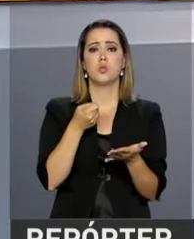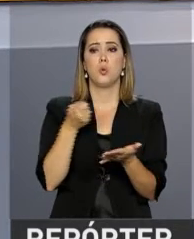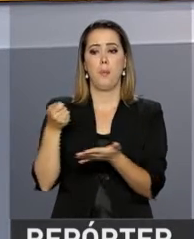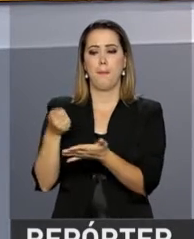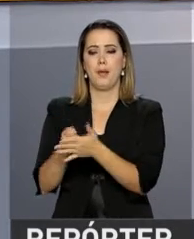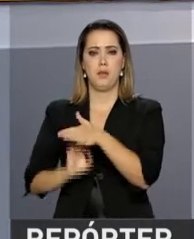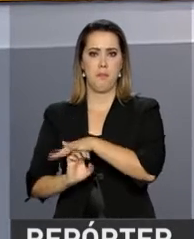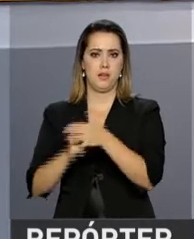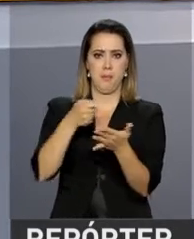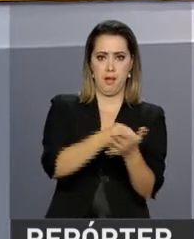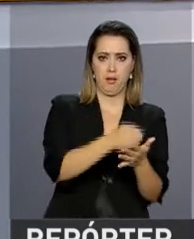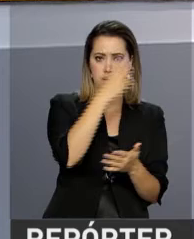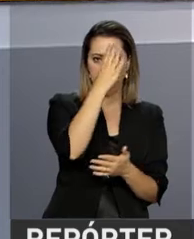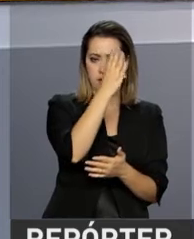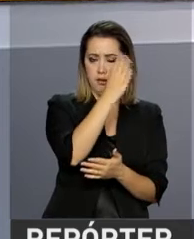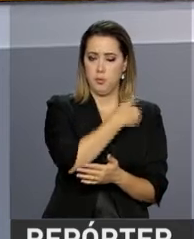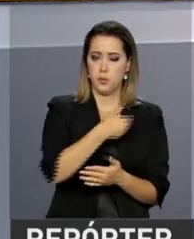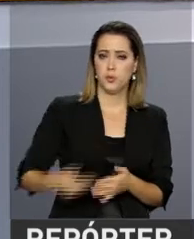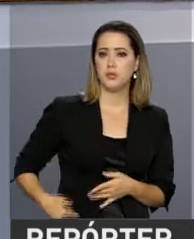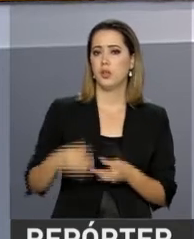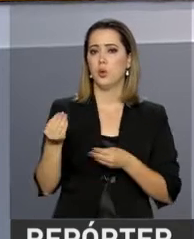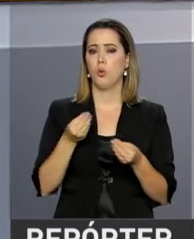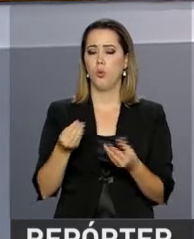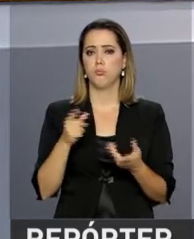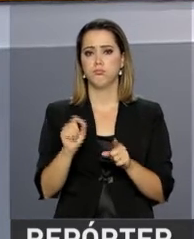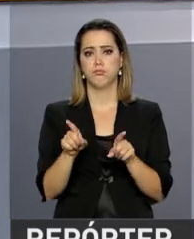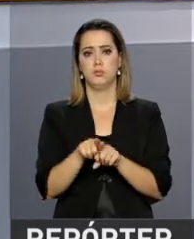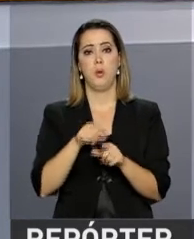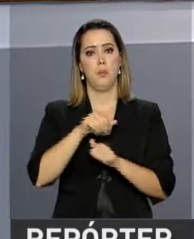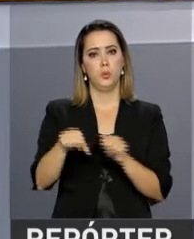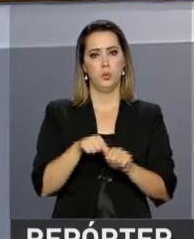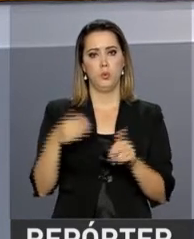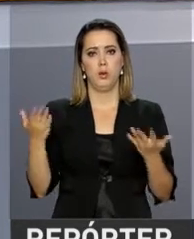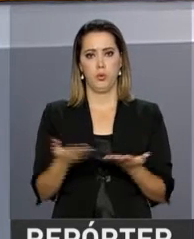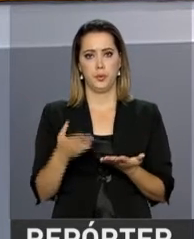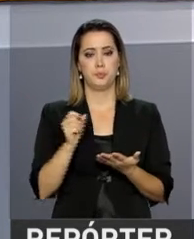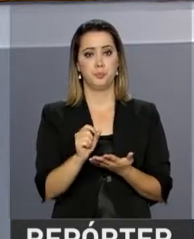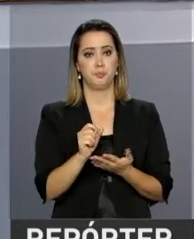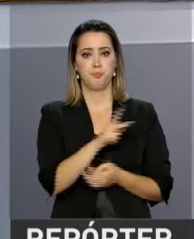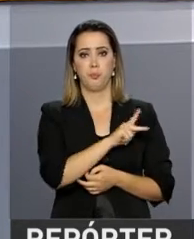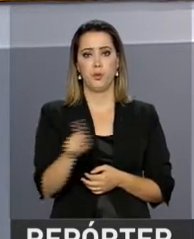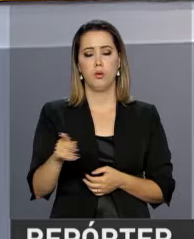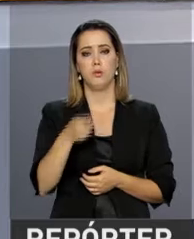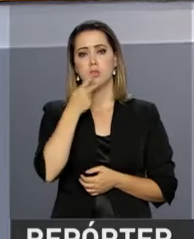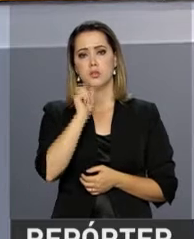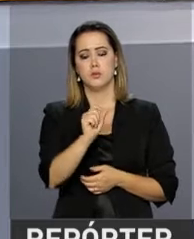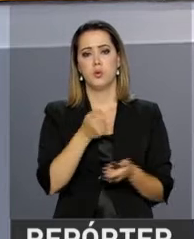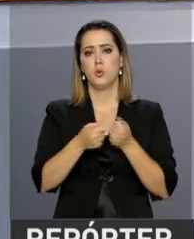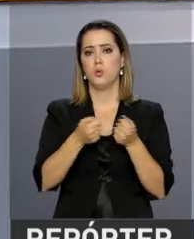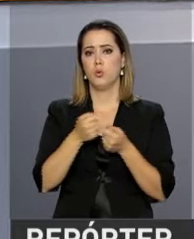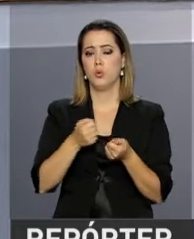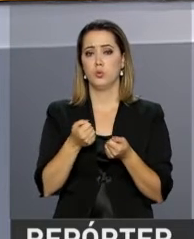royalties do setor que é uma compensação financeira que as empresas pagam pela exploração o presidente destacou que o ajuste